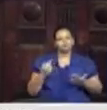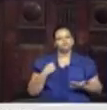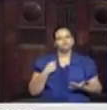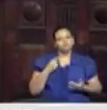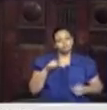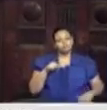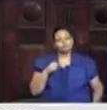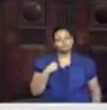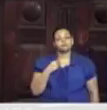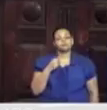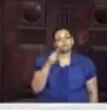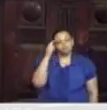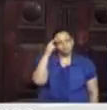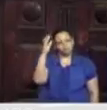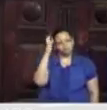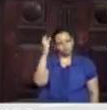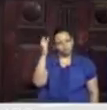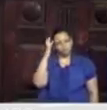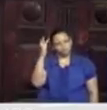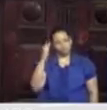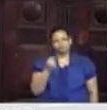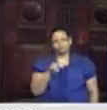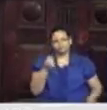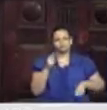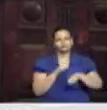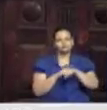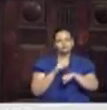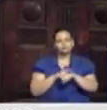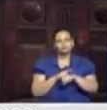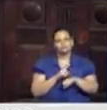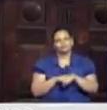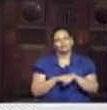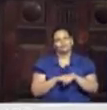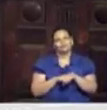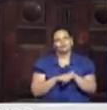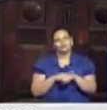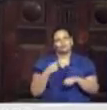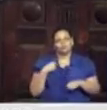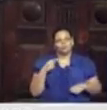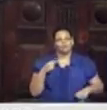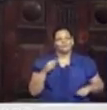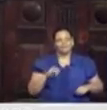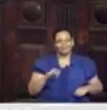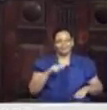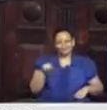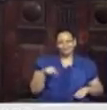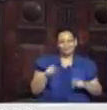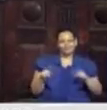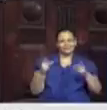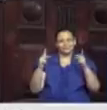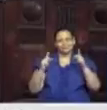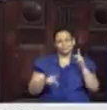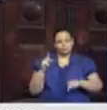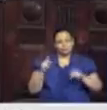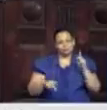imagino que, em pouco tempo, se a reação